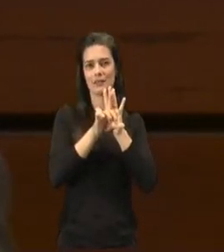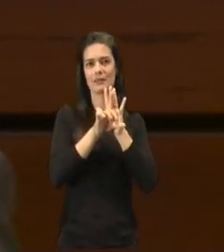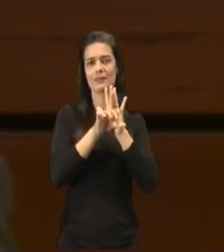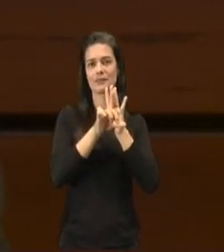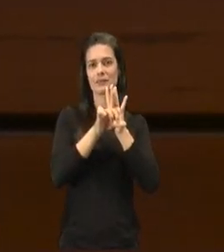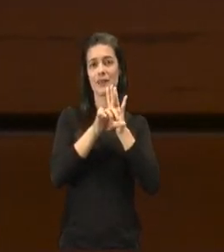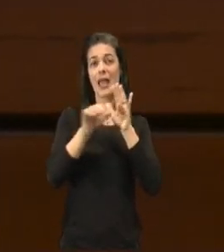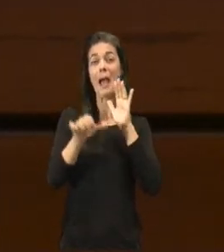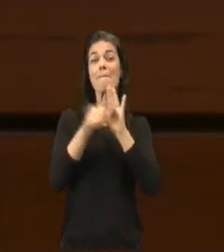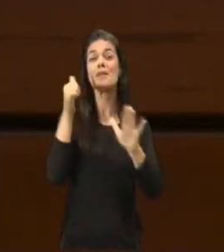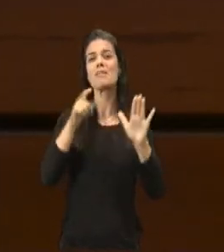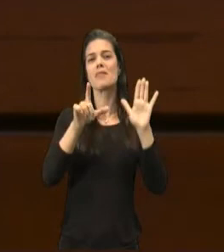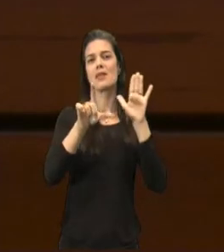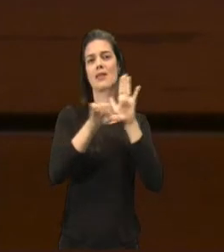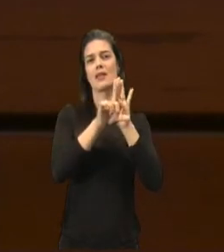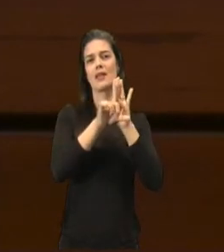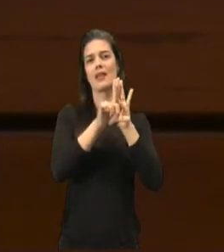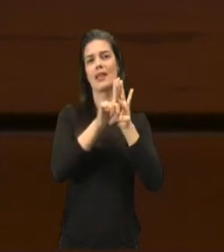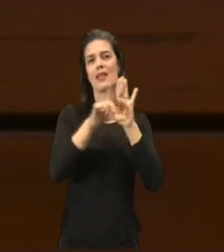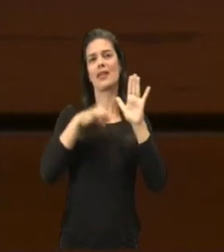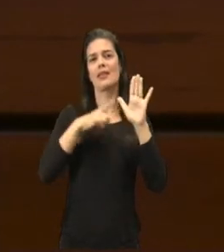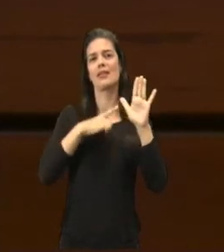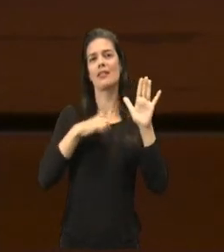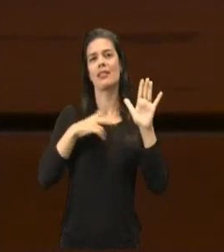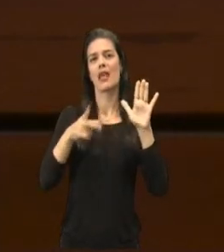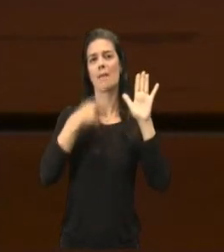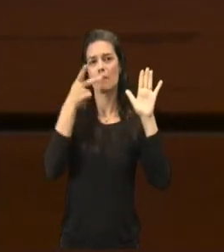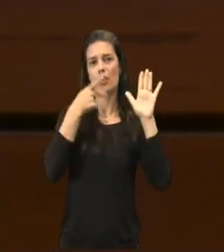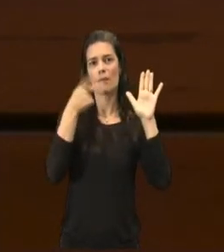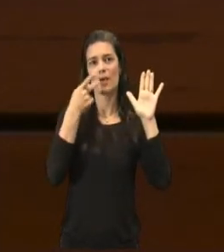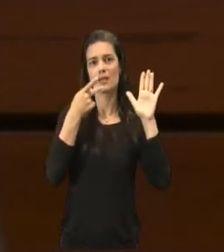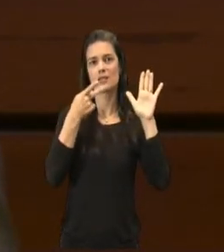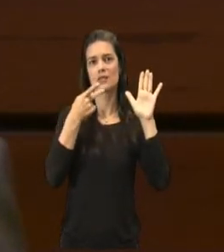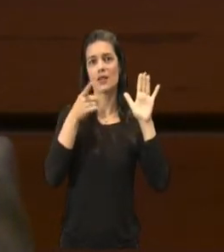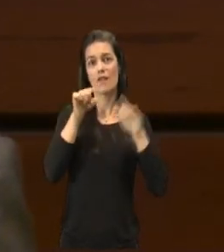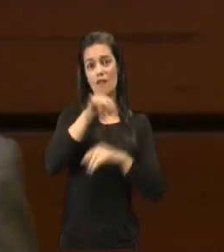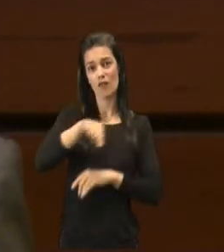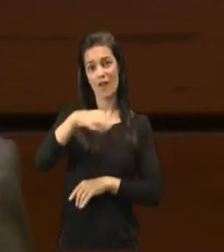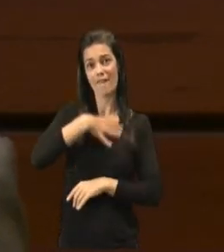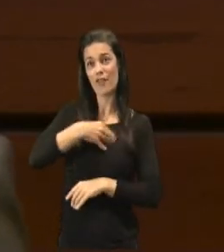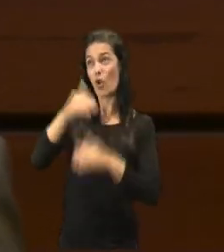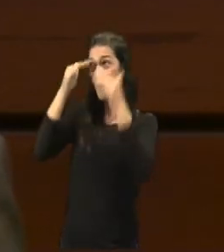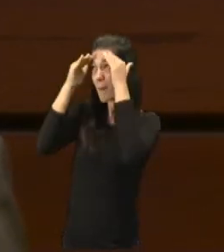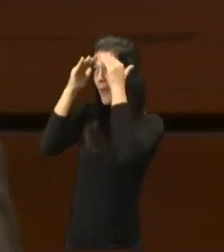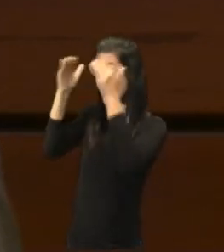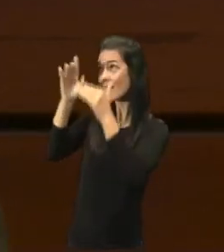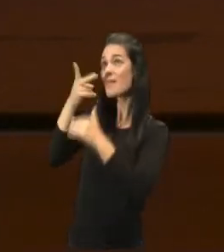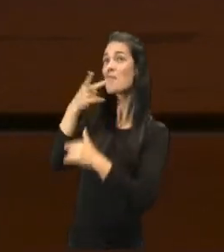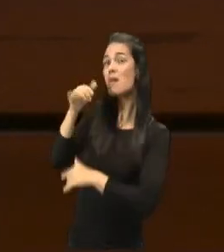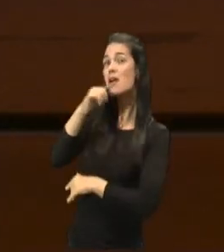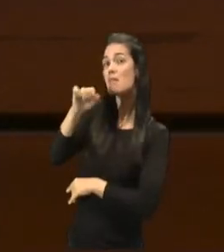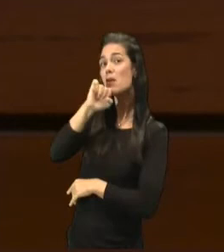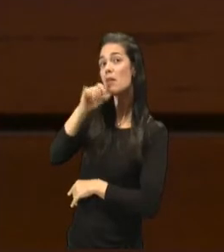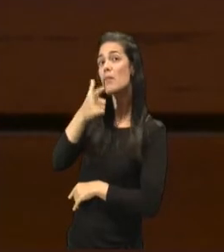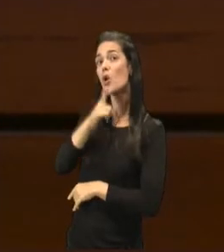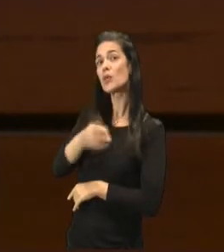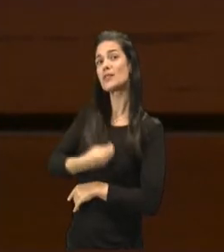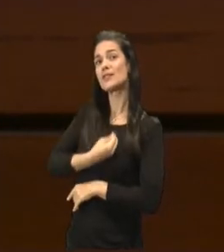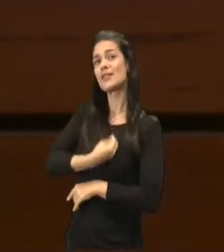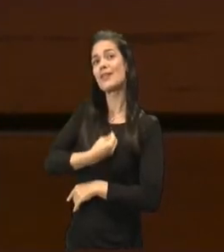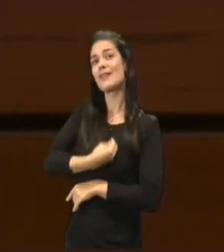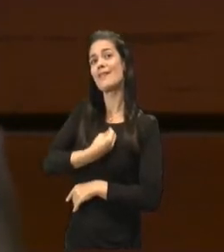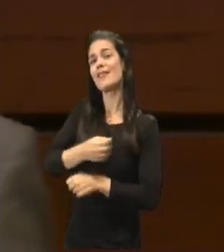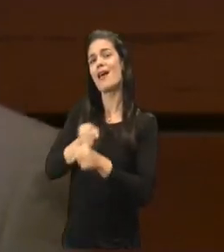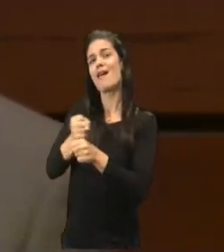tenhas longa vida sobre a terra. Que Deus possa abençoar a sua casa, como abençoar a